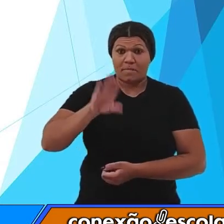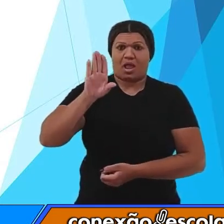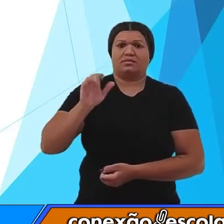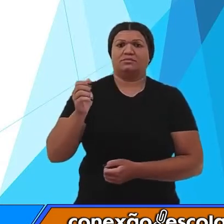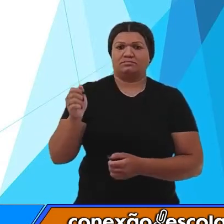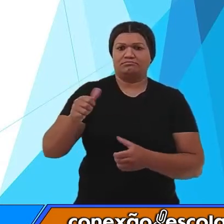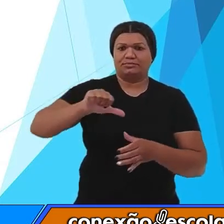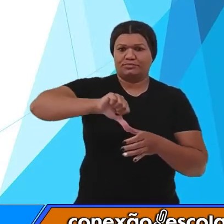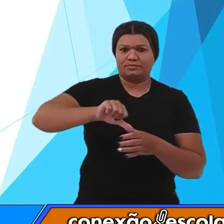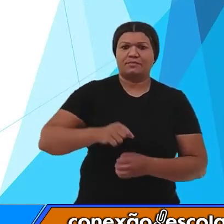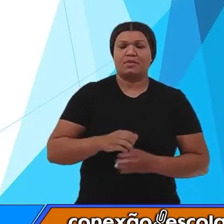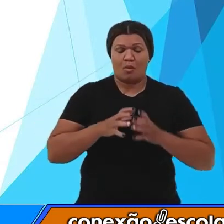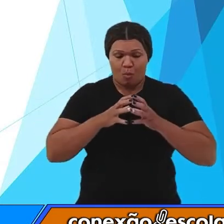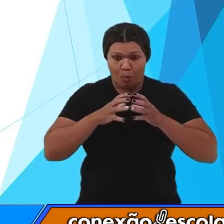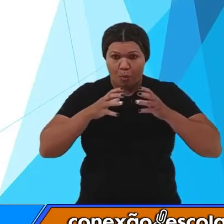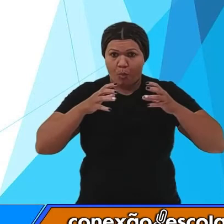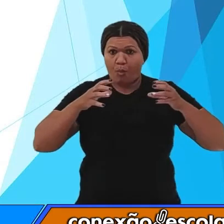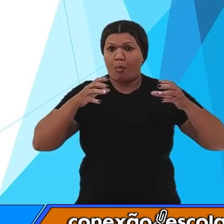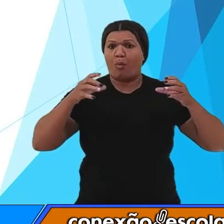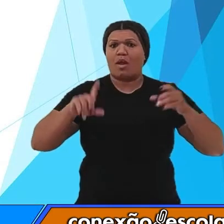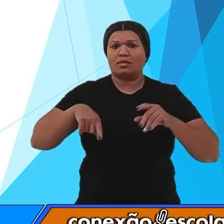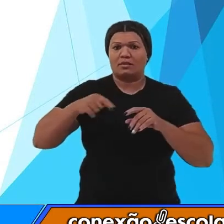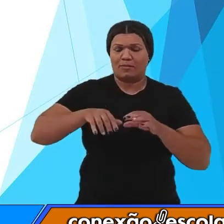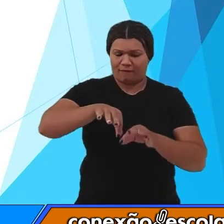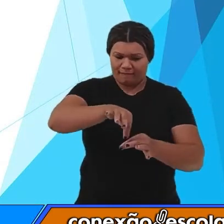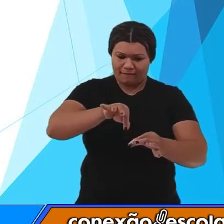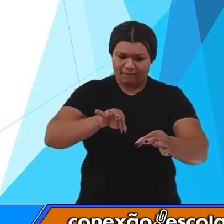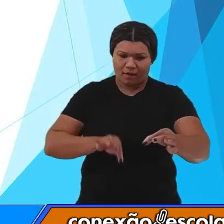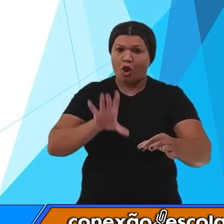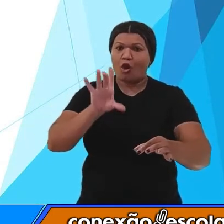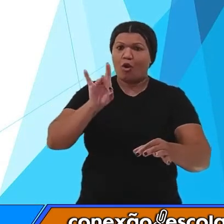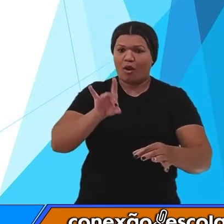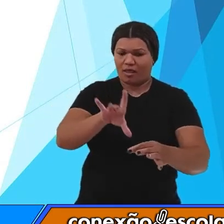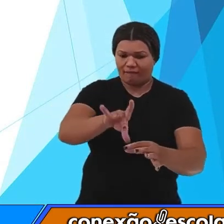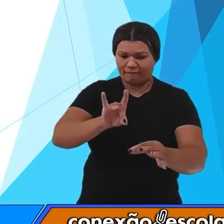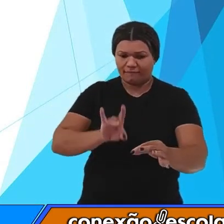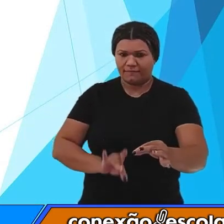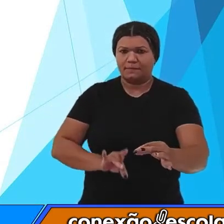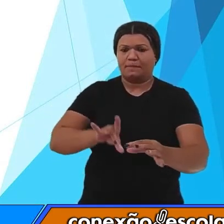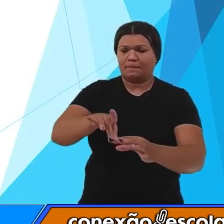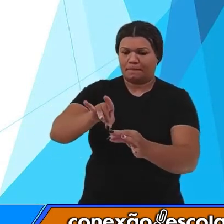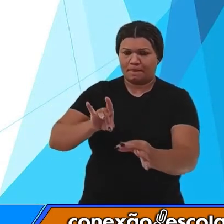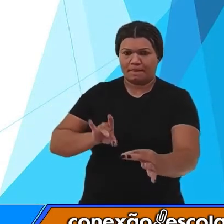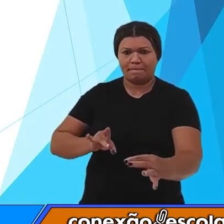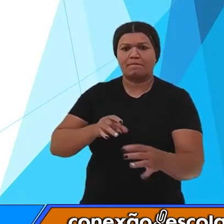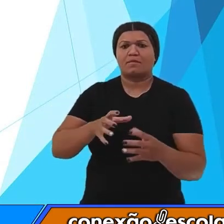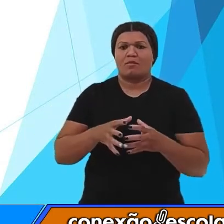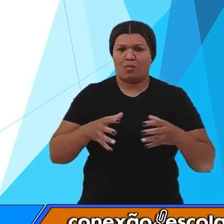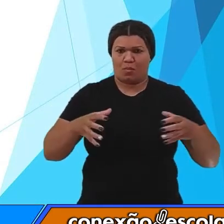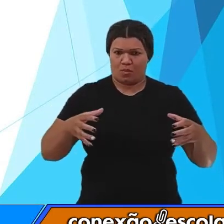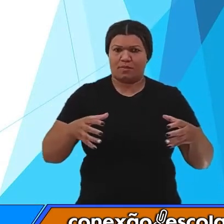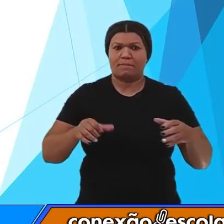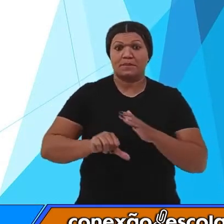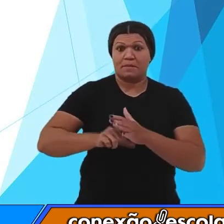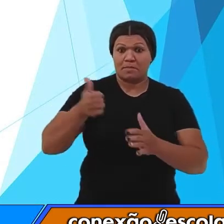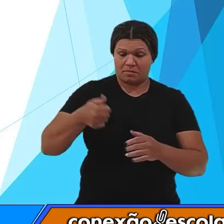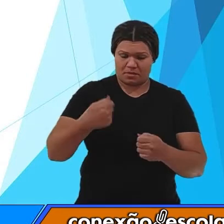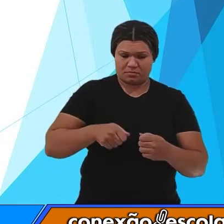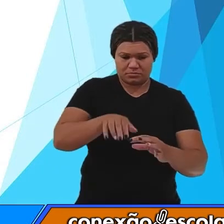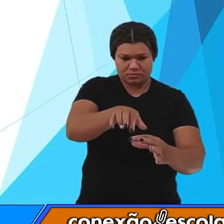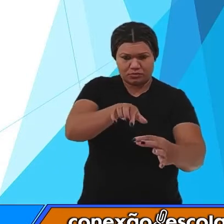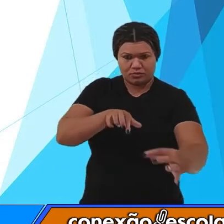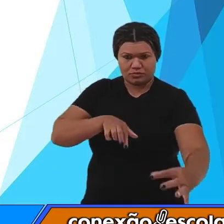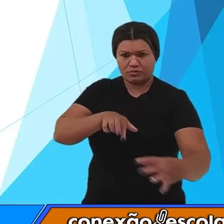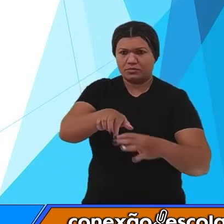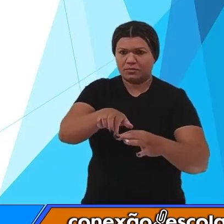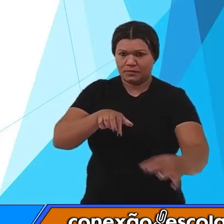o seu balão e vai colando as tiras de papel no balão. Você primeiro cola as fitas na vertical